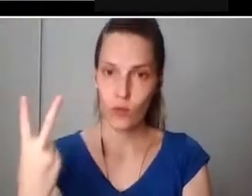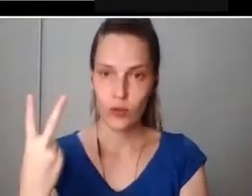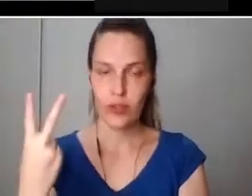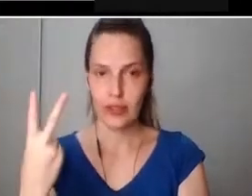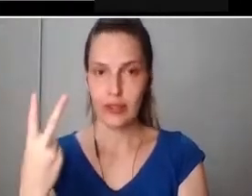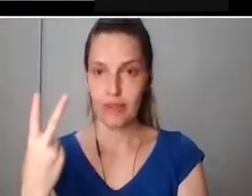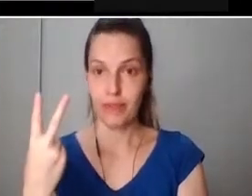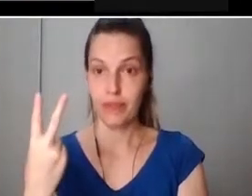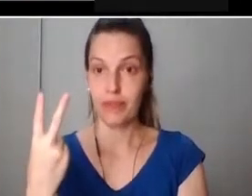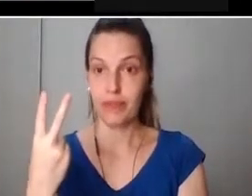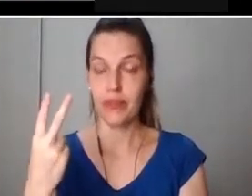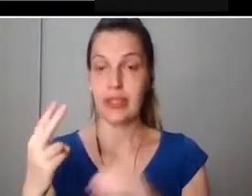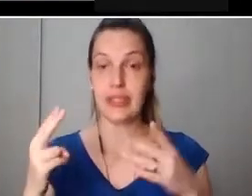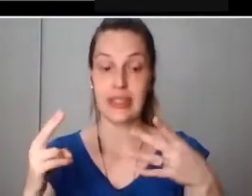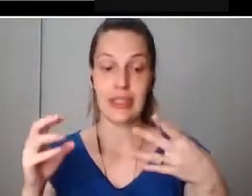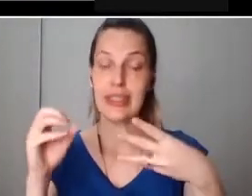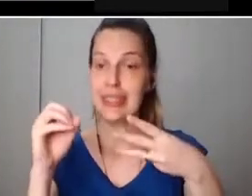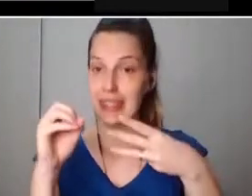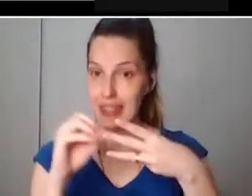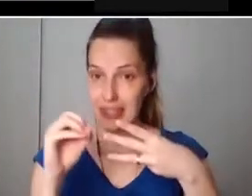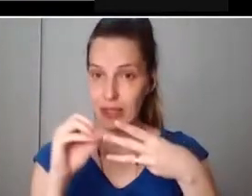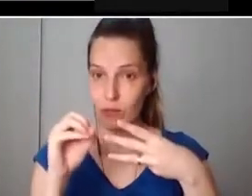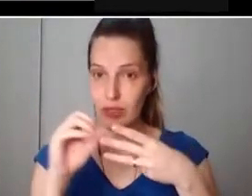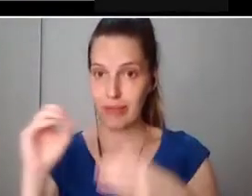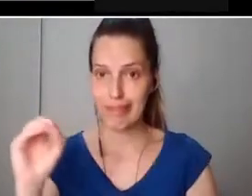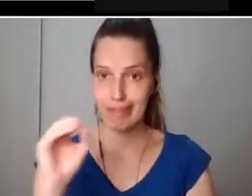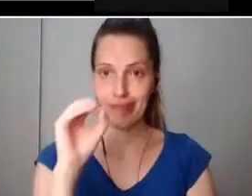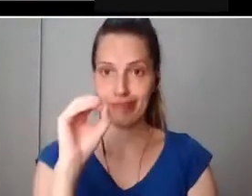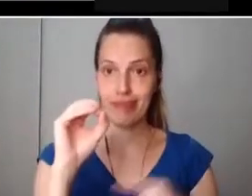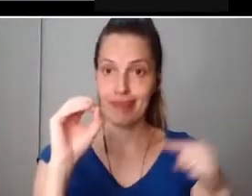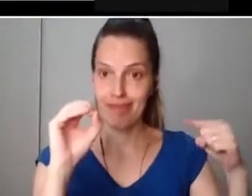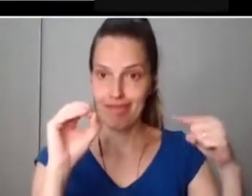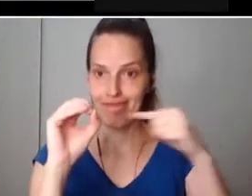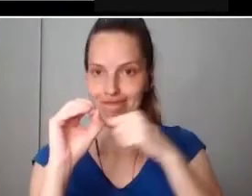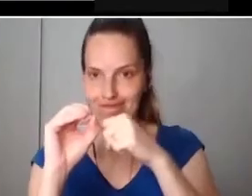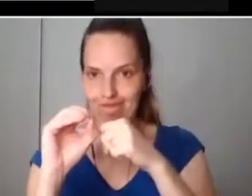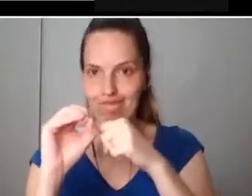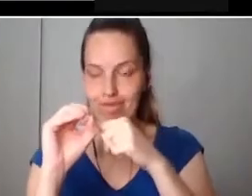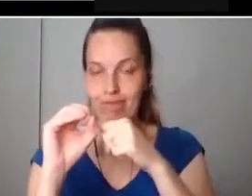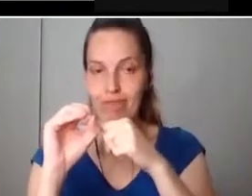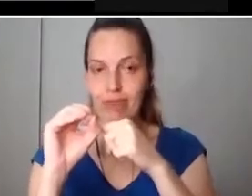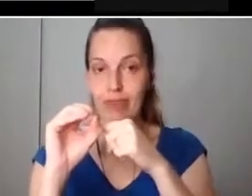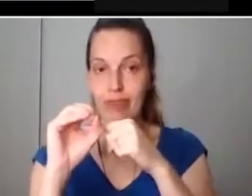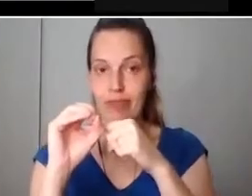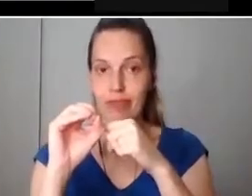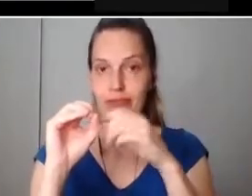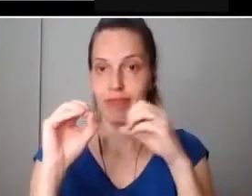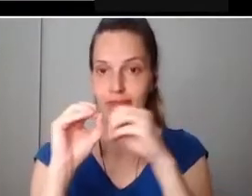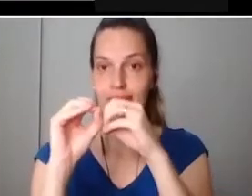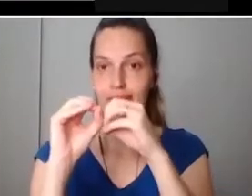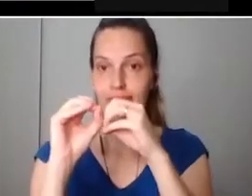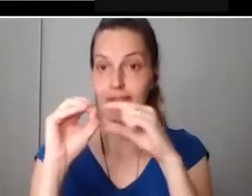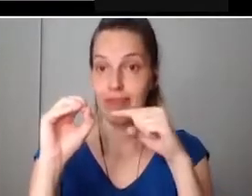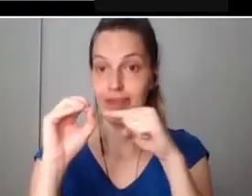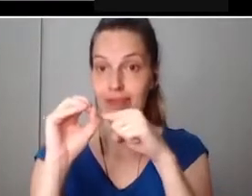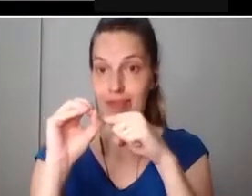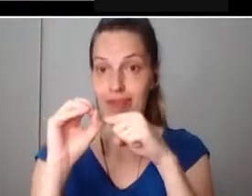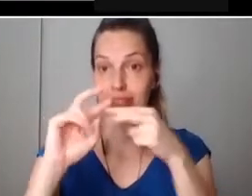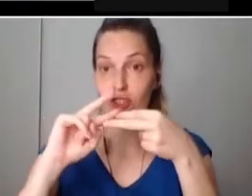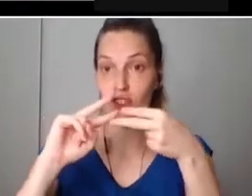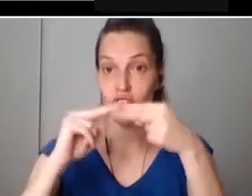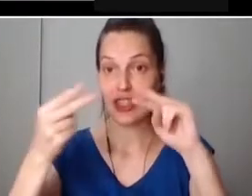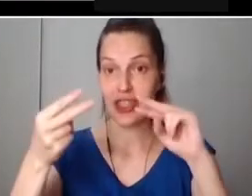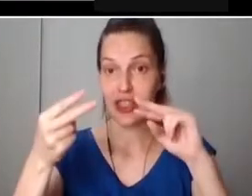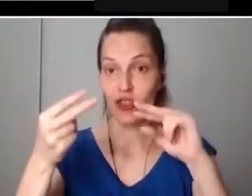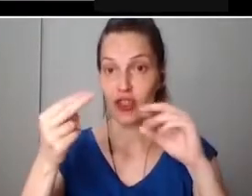célula, por esse caminho aqui, depois que a spike liga no receptor, ele vai, né, liberar esse material genético dele e